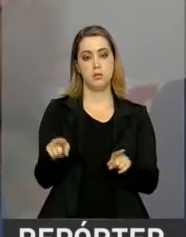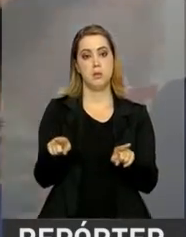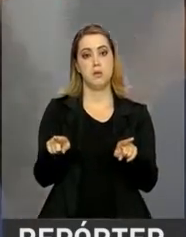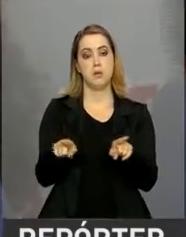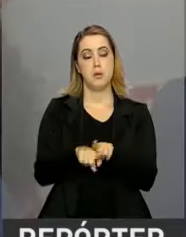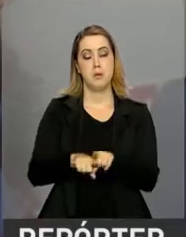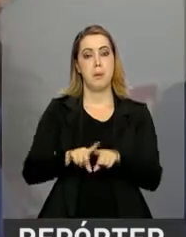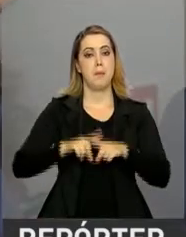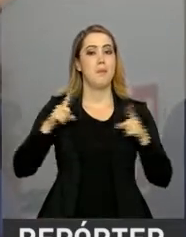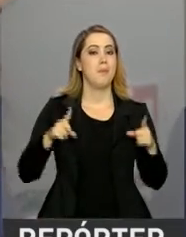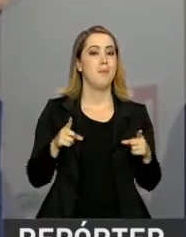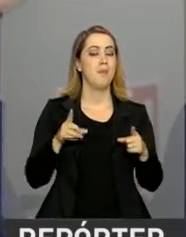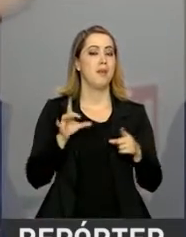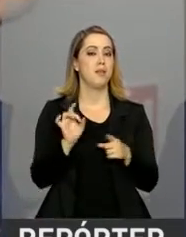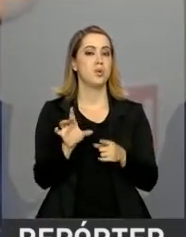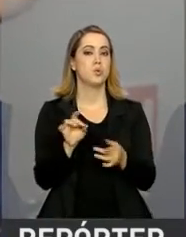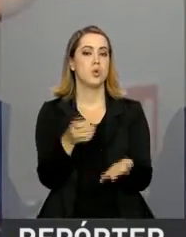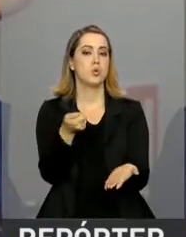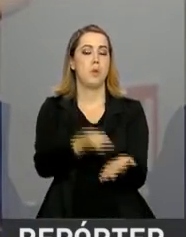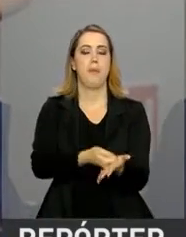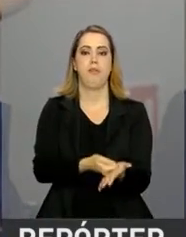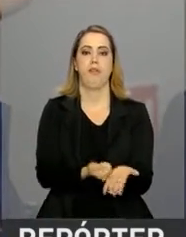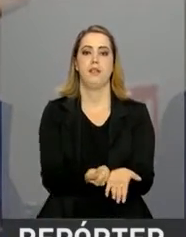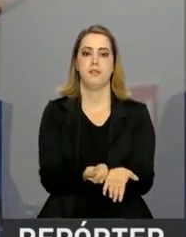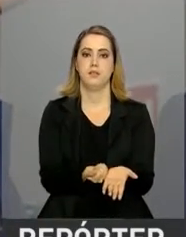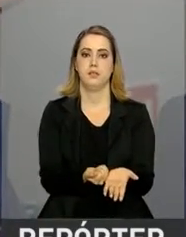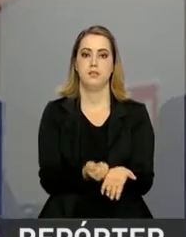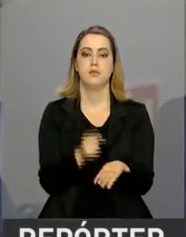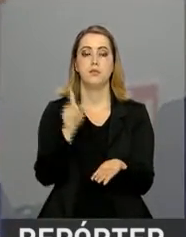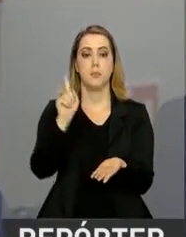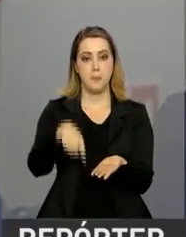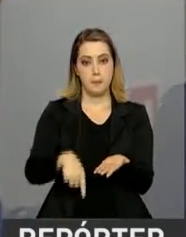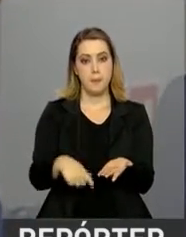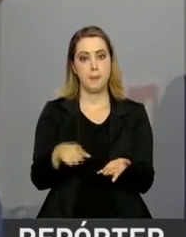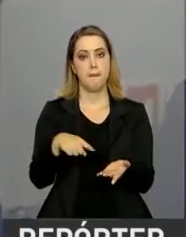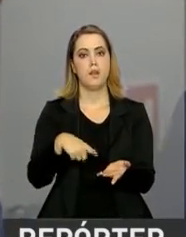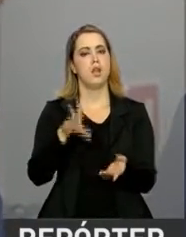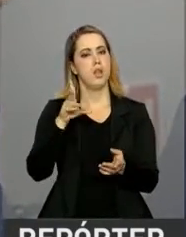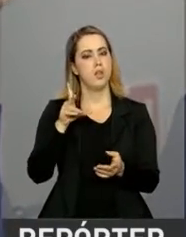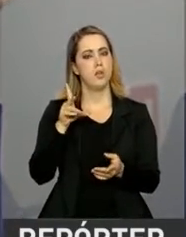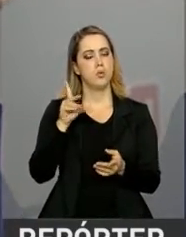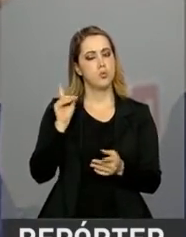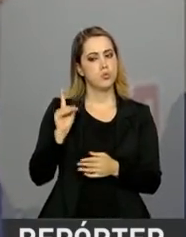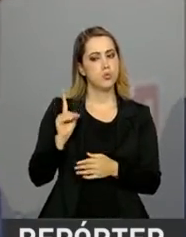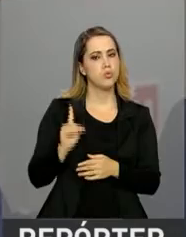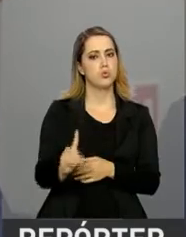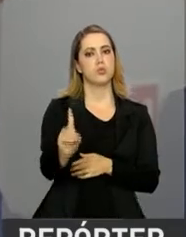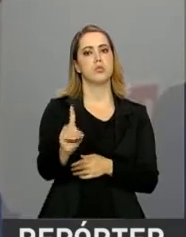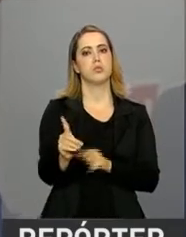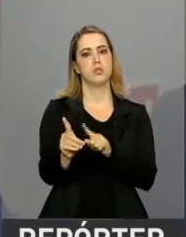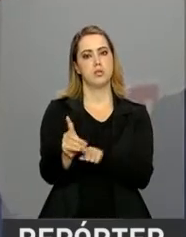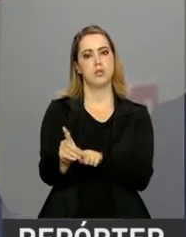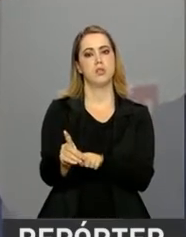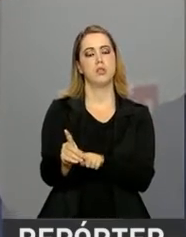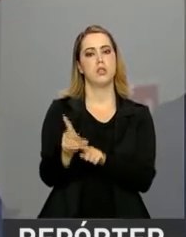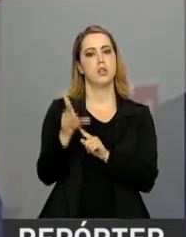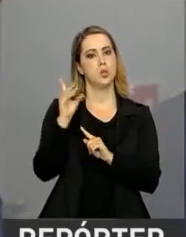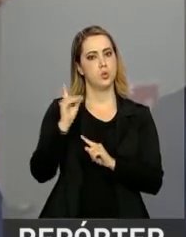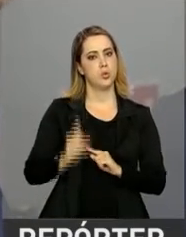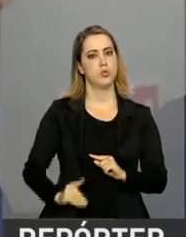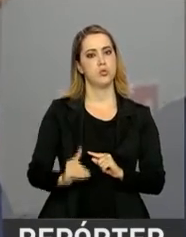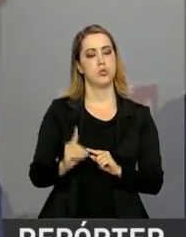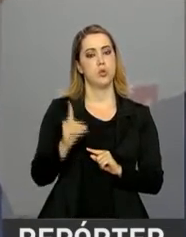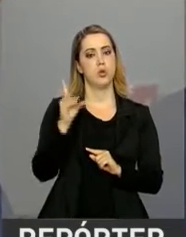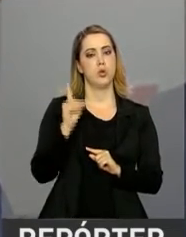é mais do que uma reparação meramente econômica, é uma reparação da dignidade daquela pessoa, da dignidade da sua